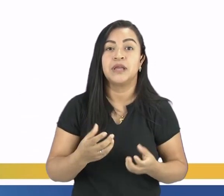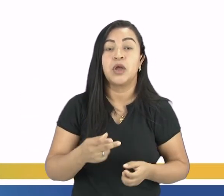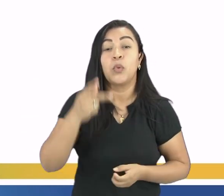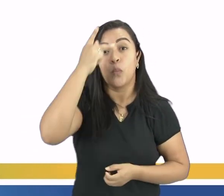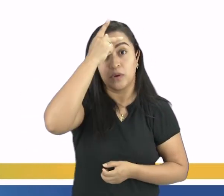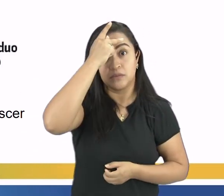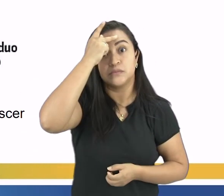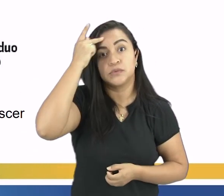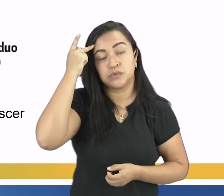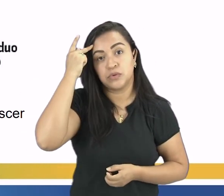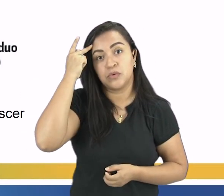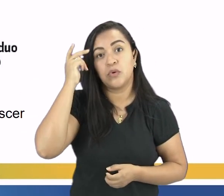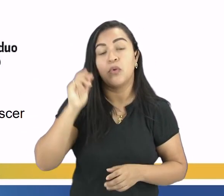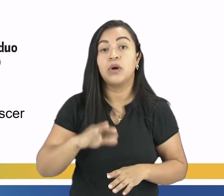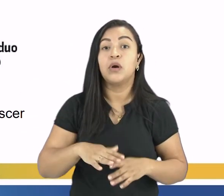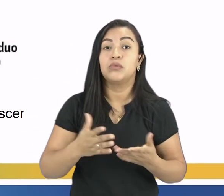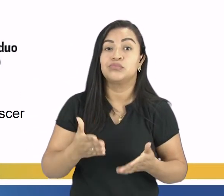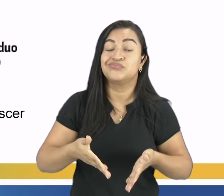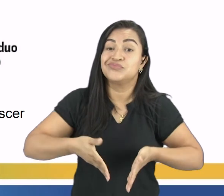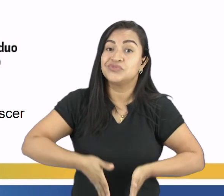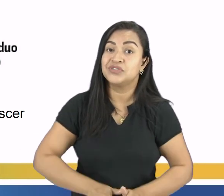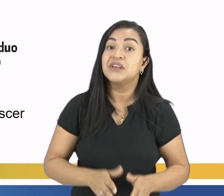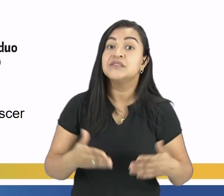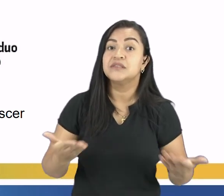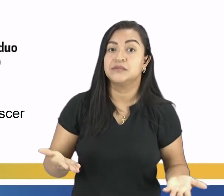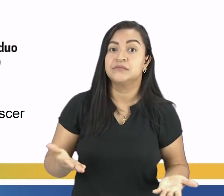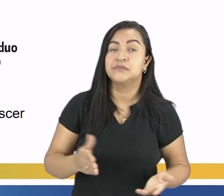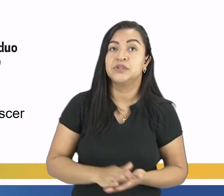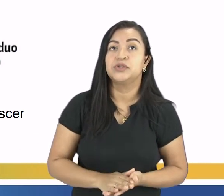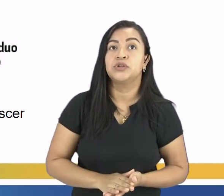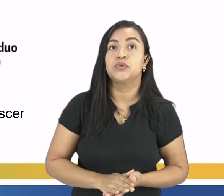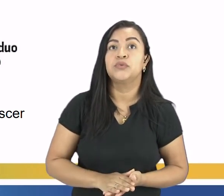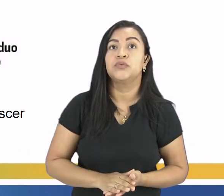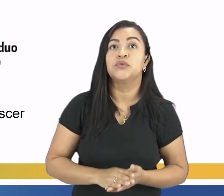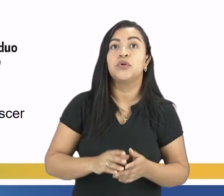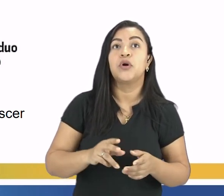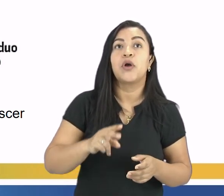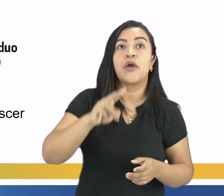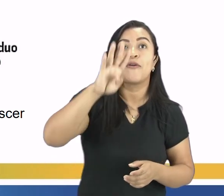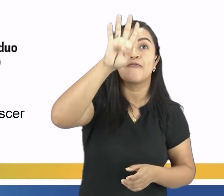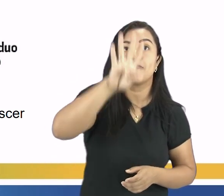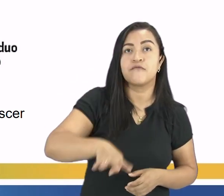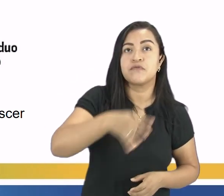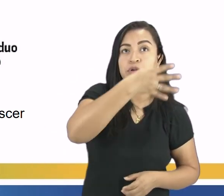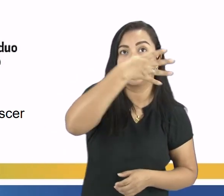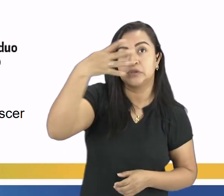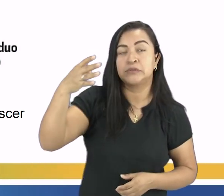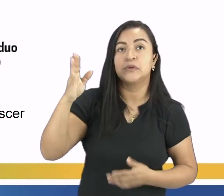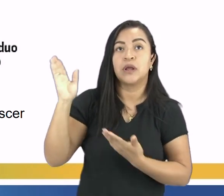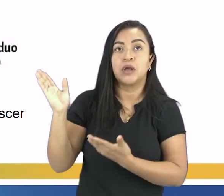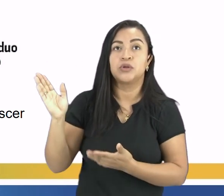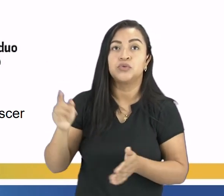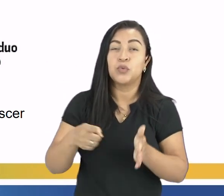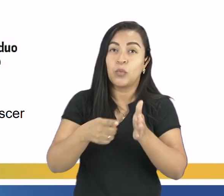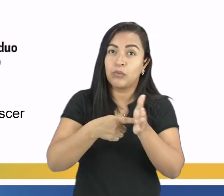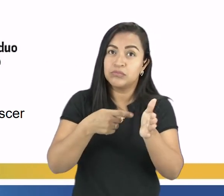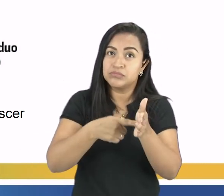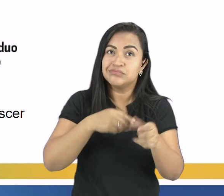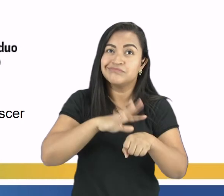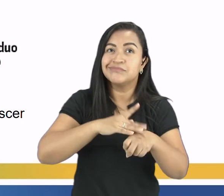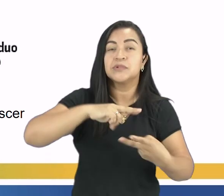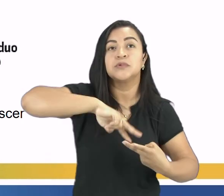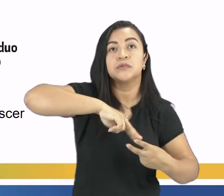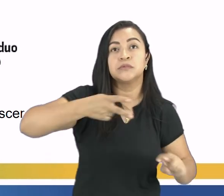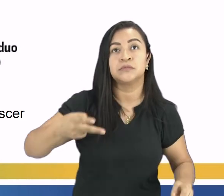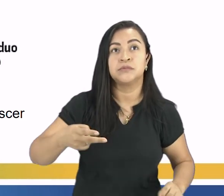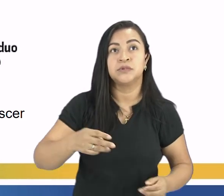só albino. Nesse caso, eu vou fazer a distribuição no quadro e eu vou somar o quê? A probabilidade de nascer albino é 1 sobre 4. E a